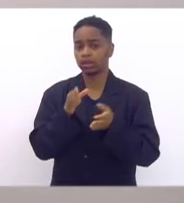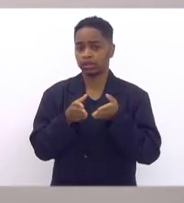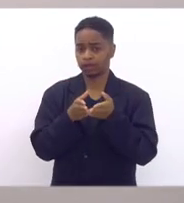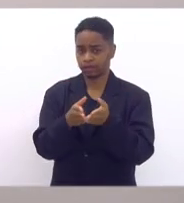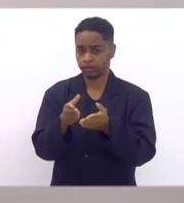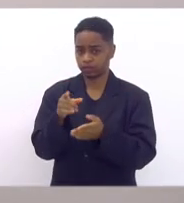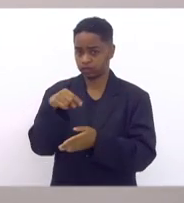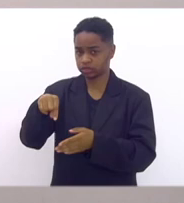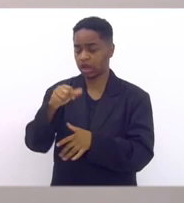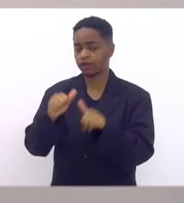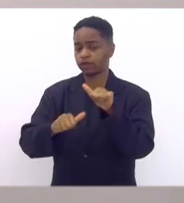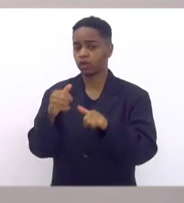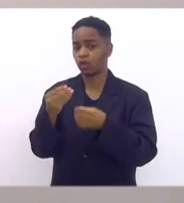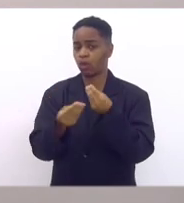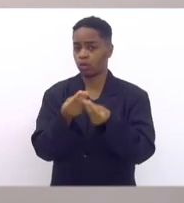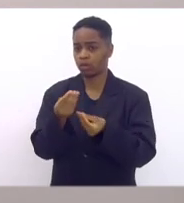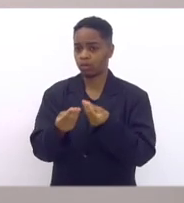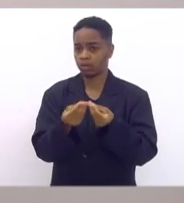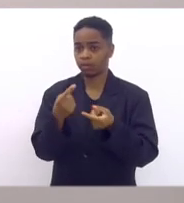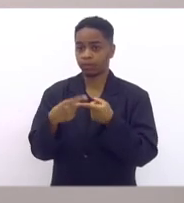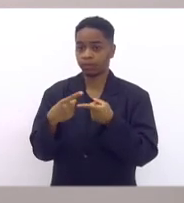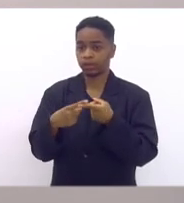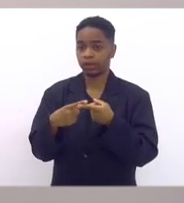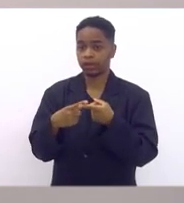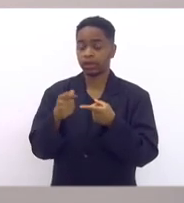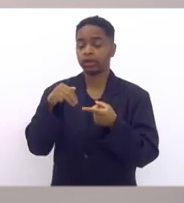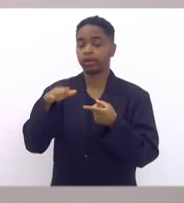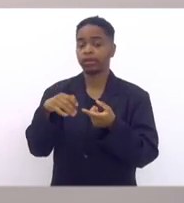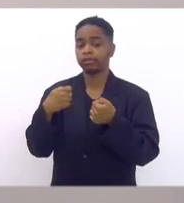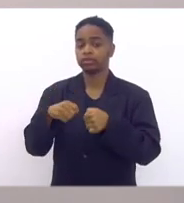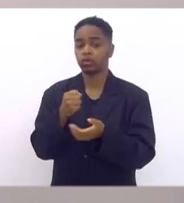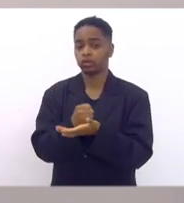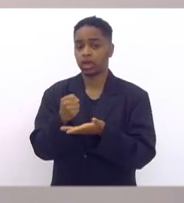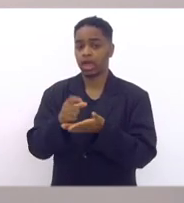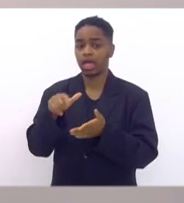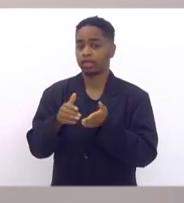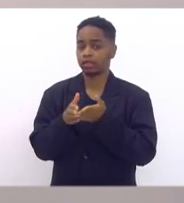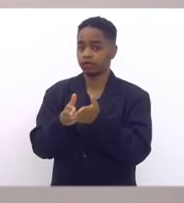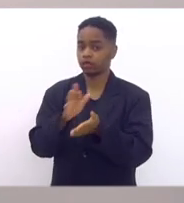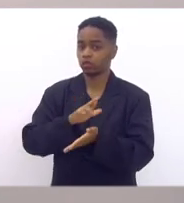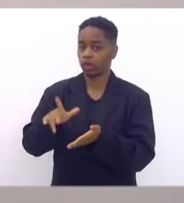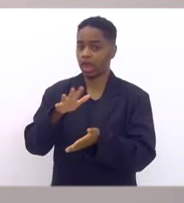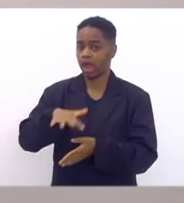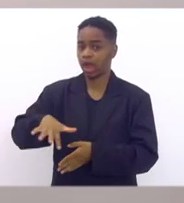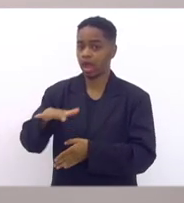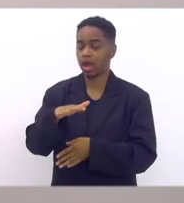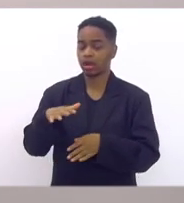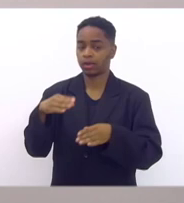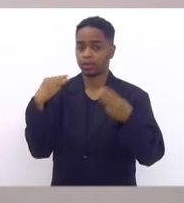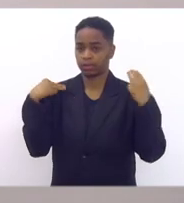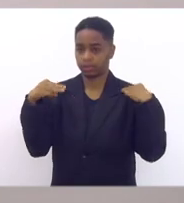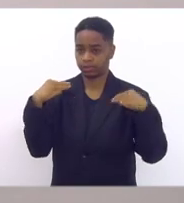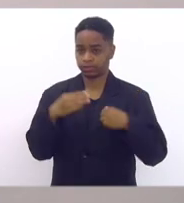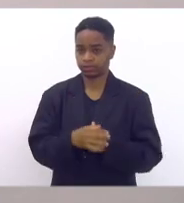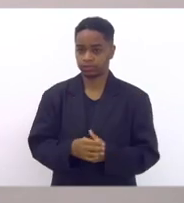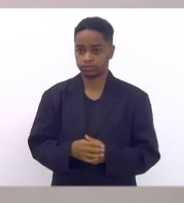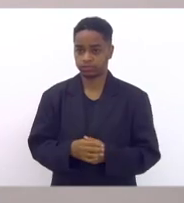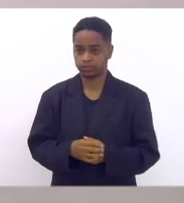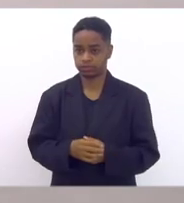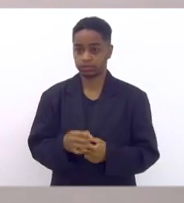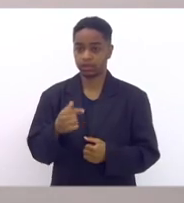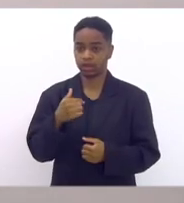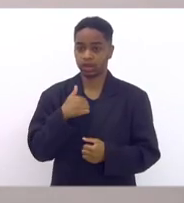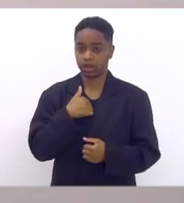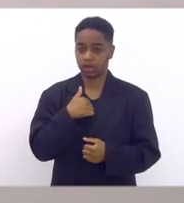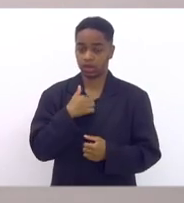você por vocês como Porque quem tem que contratar é o navio não é não é agência marí voltar a apresentação aqui p deixa deixa eu te dar